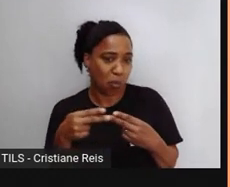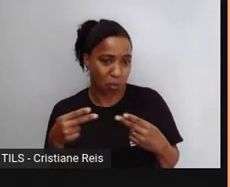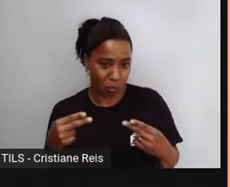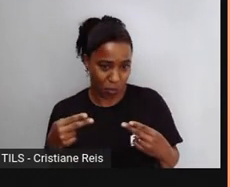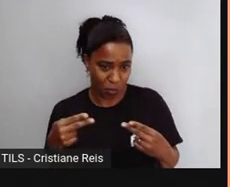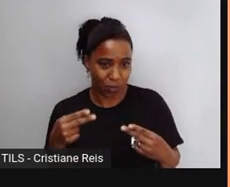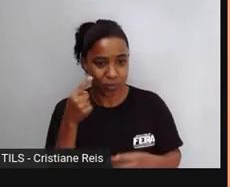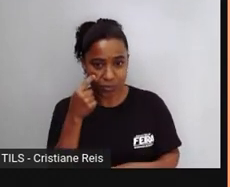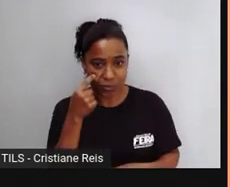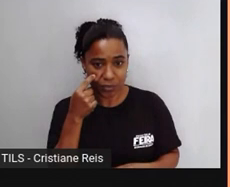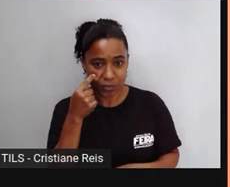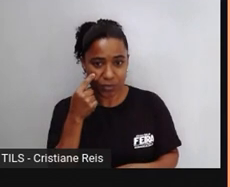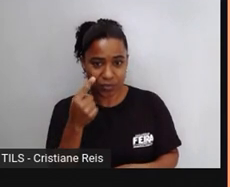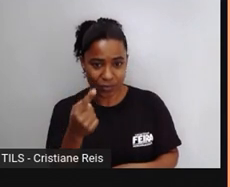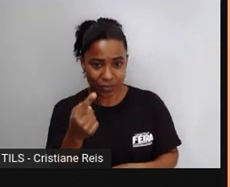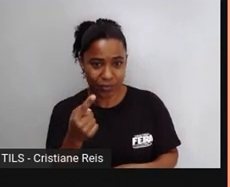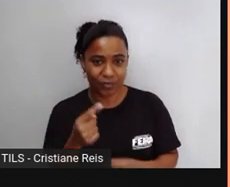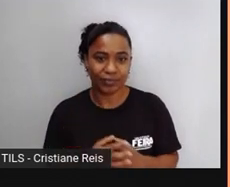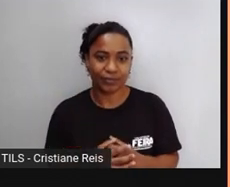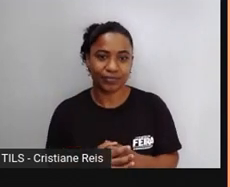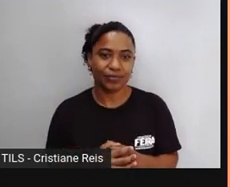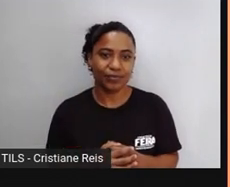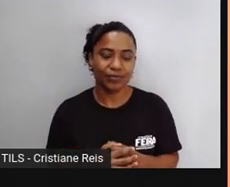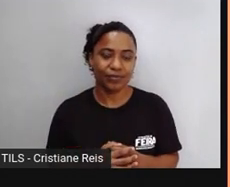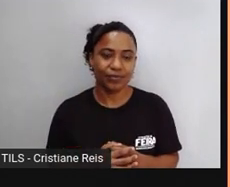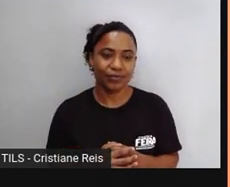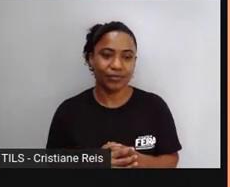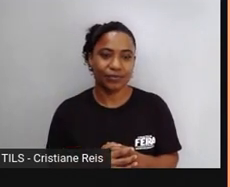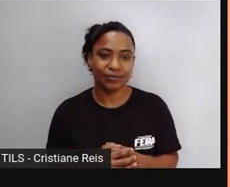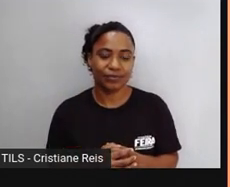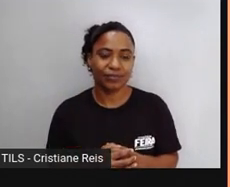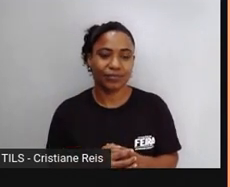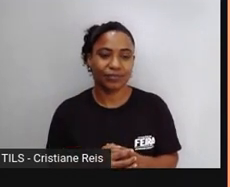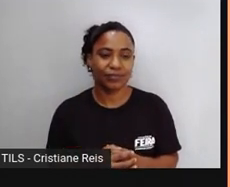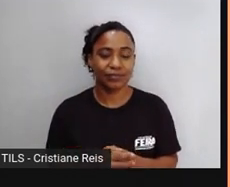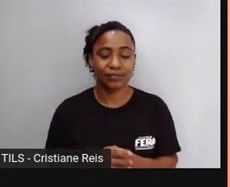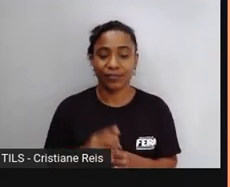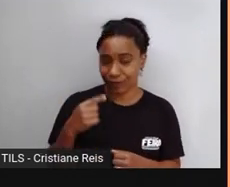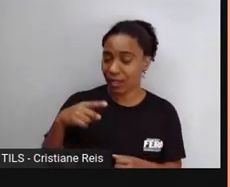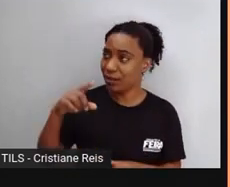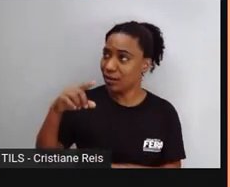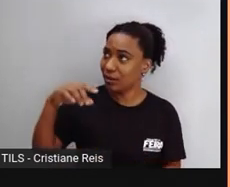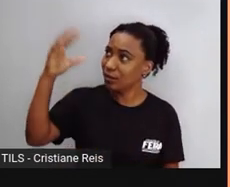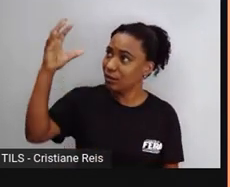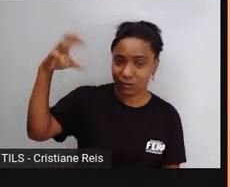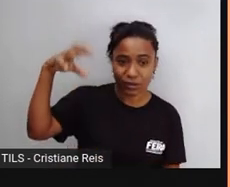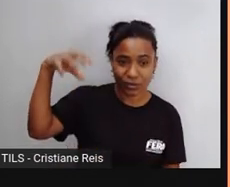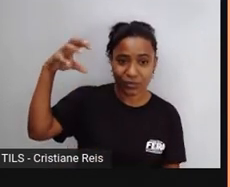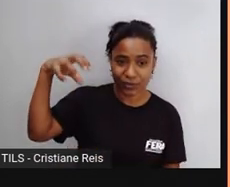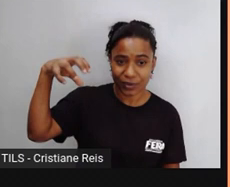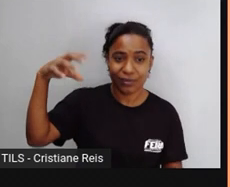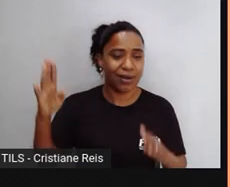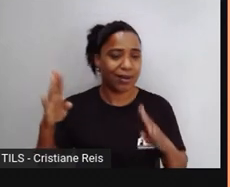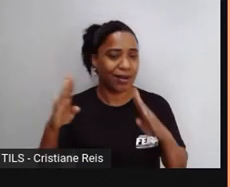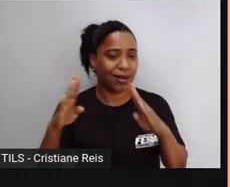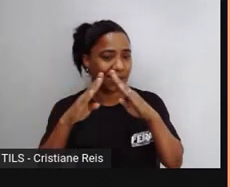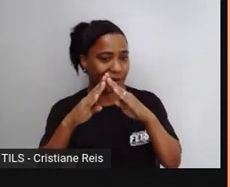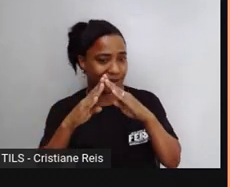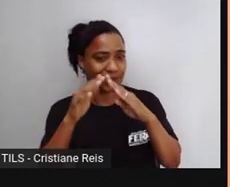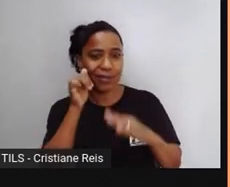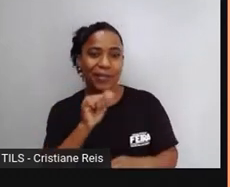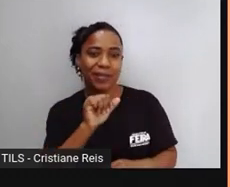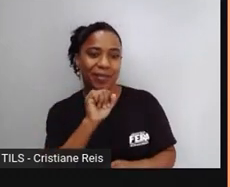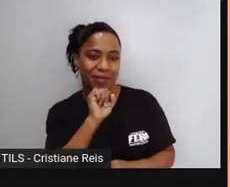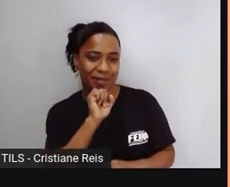is raining at my mom's home. Está chovendo na casa de minha mãe. It is